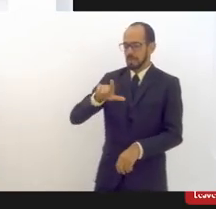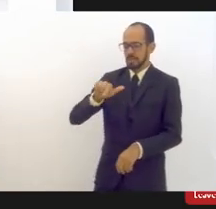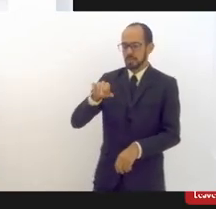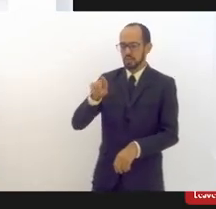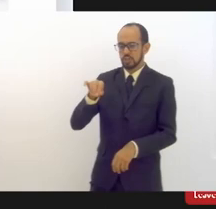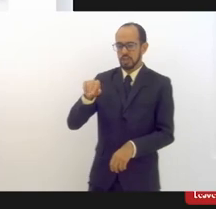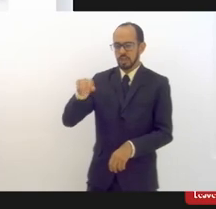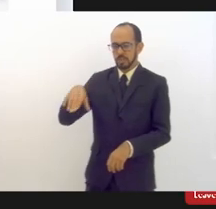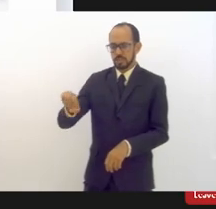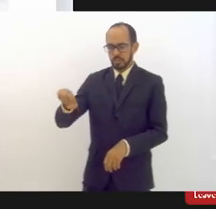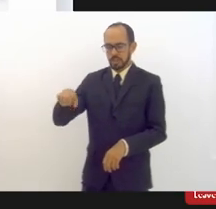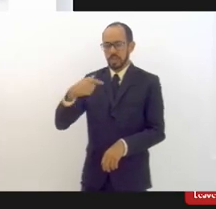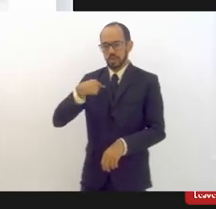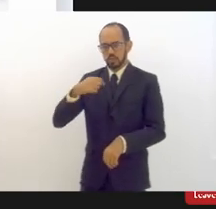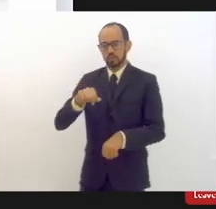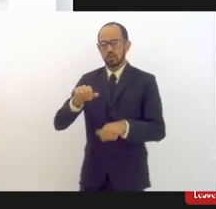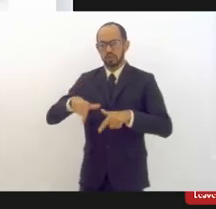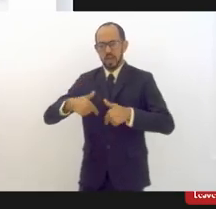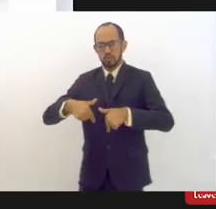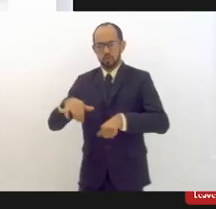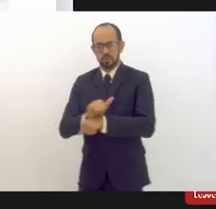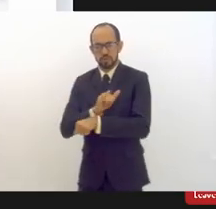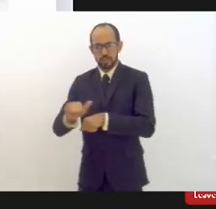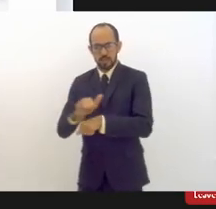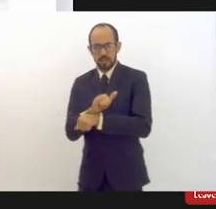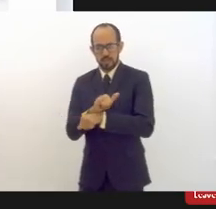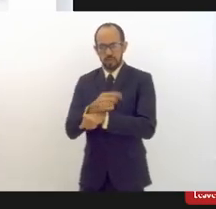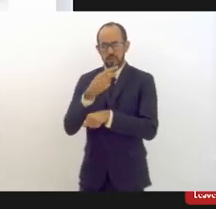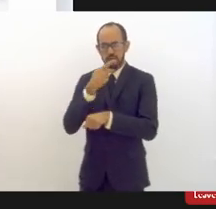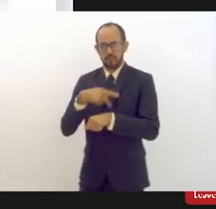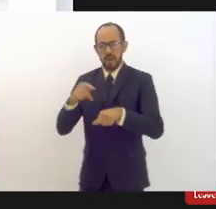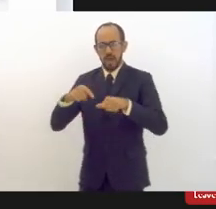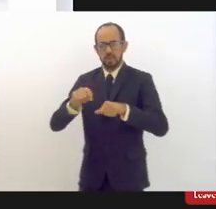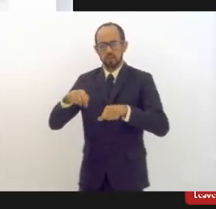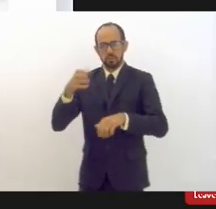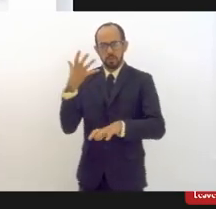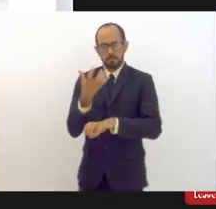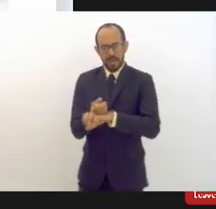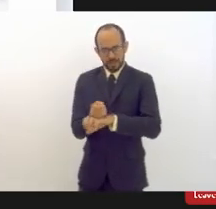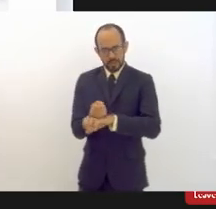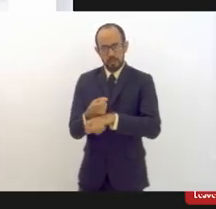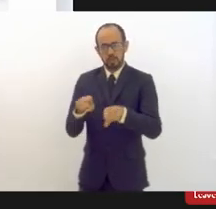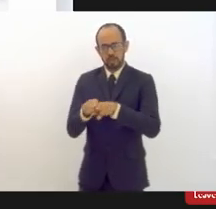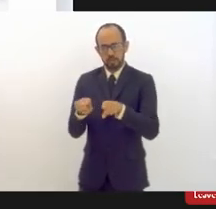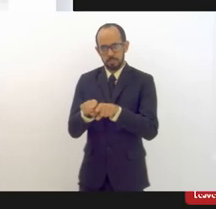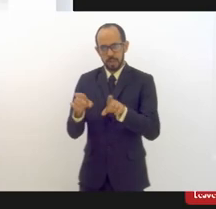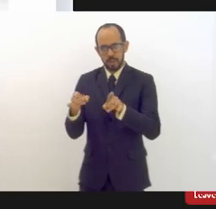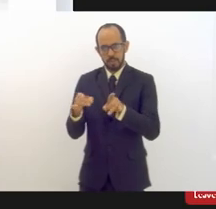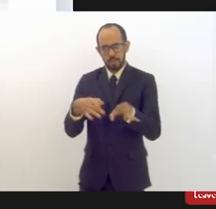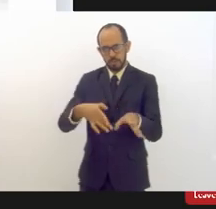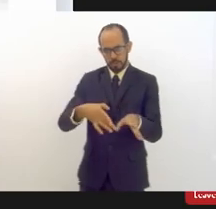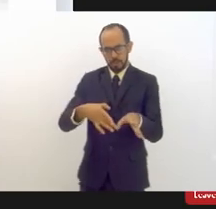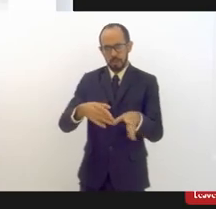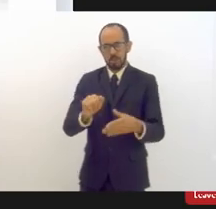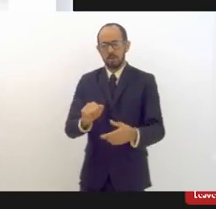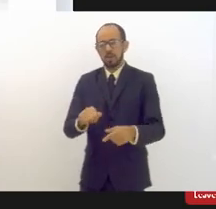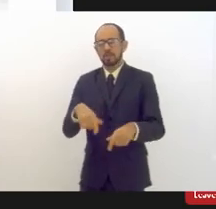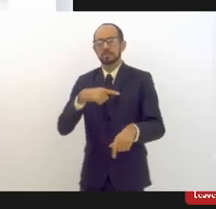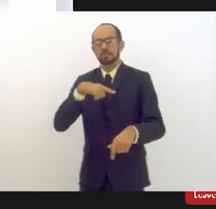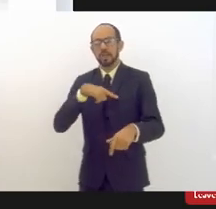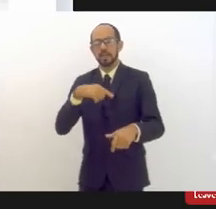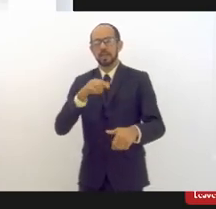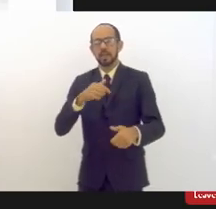e Ações Estratégicas. A gente vai falar um pouco sobre matrícula e evasão, e aí considerando a lei, tem um marco temporal aí do